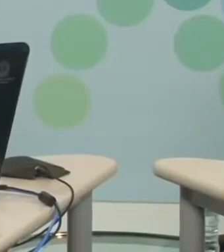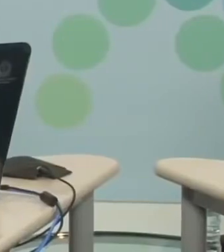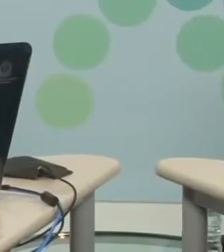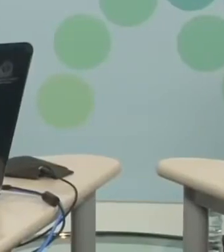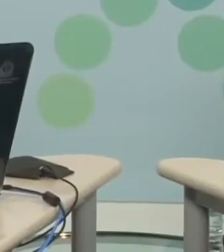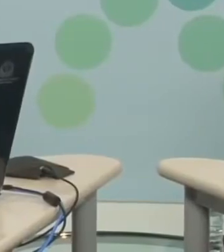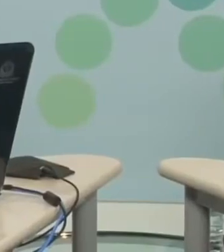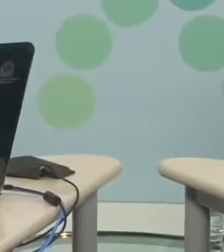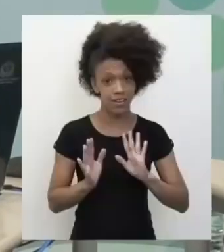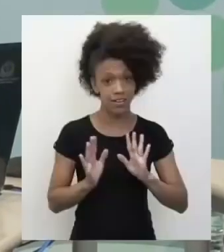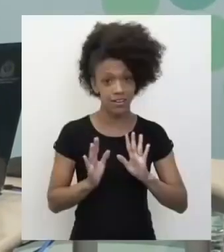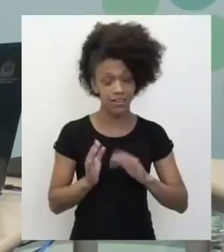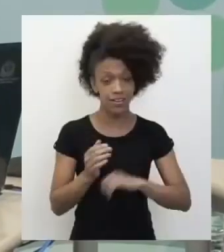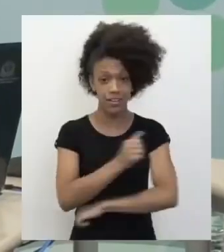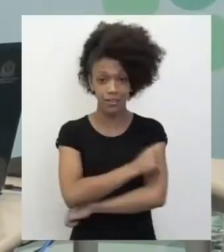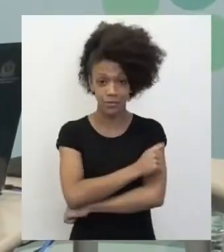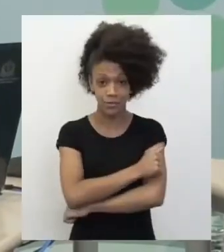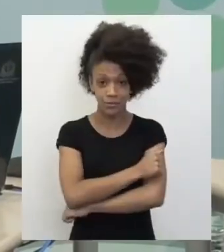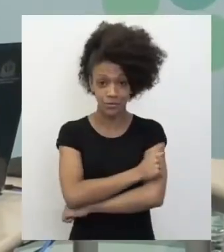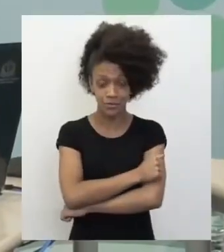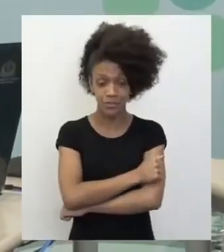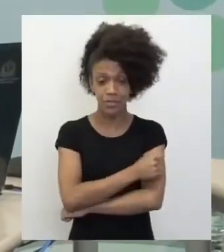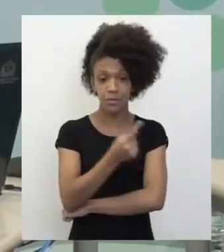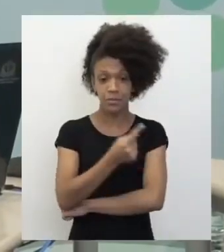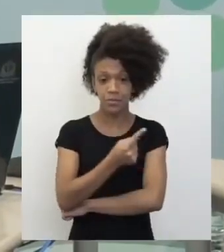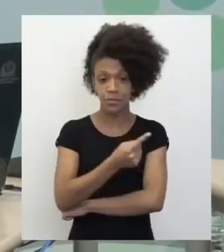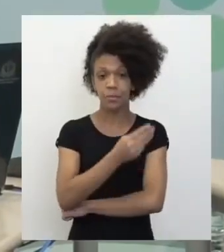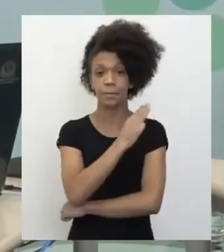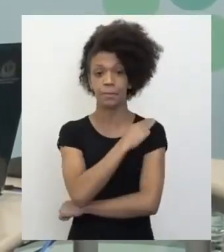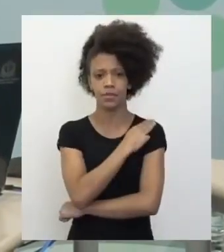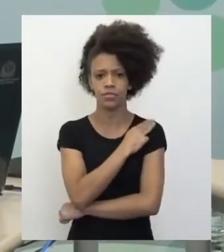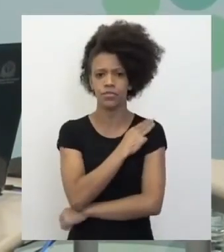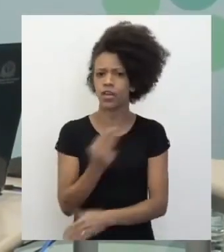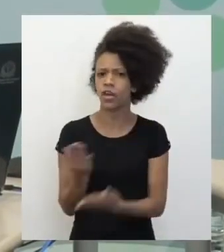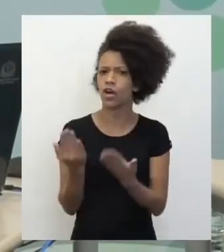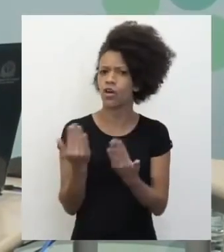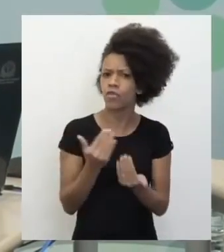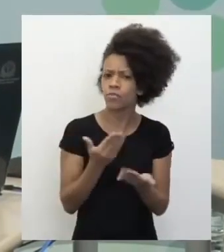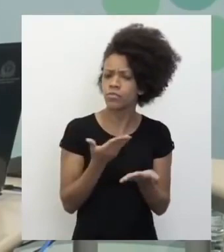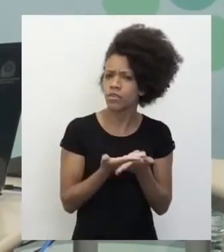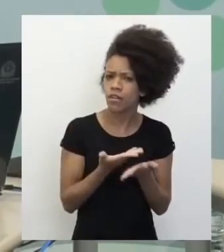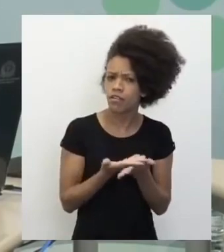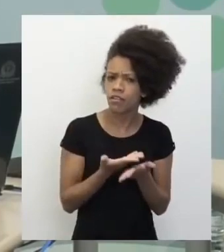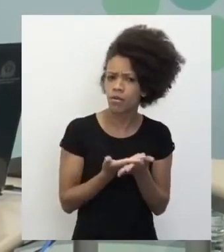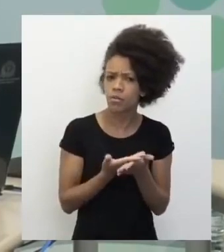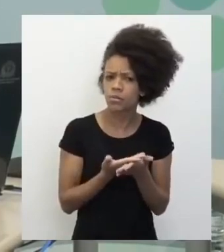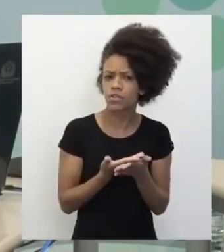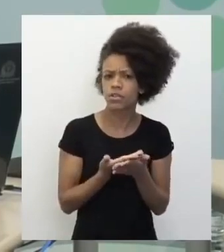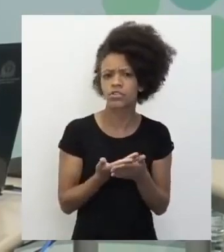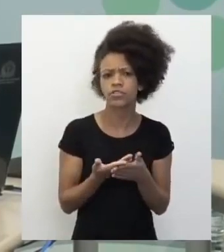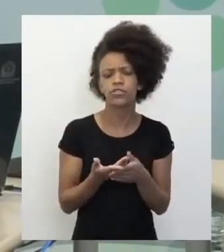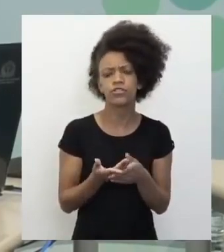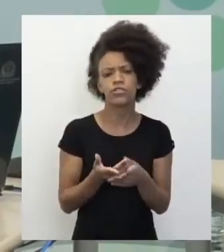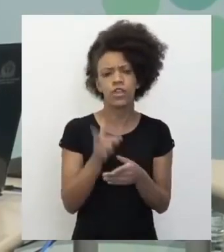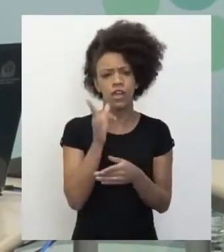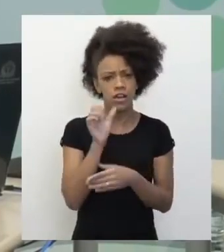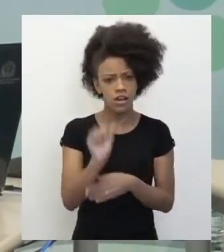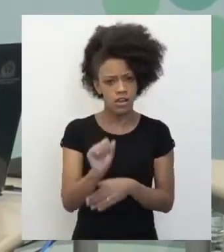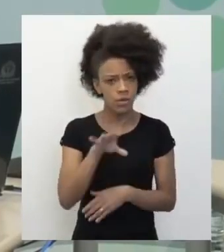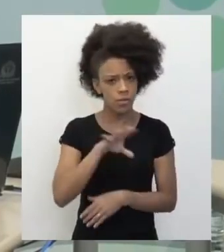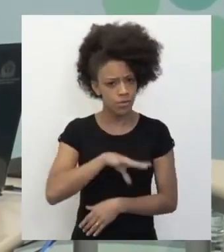Olá, alunos da primeira série do ensino médio. Vamos aí a mais uma aula de língua portuguesa. Vocês